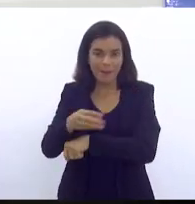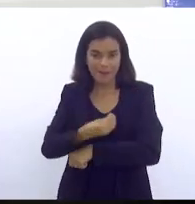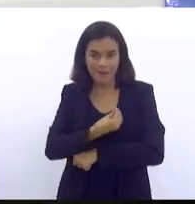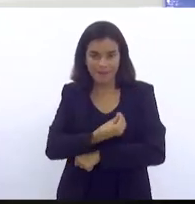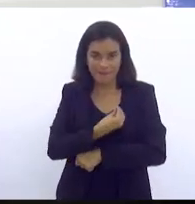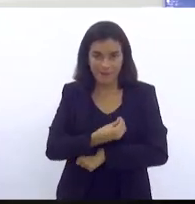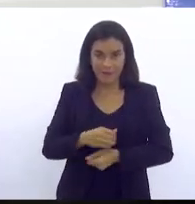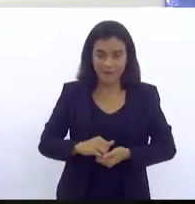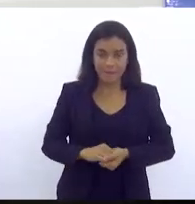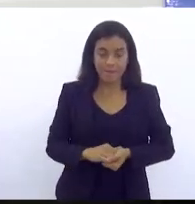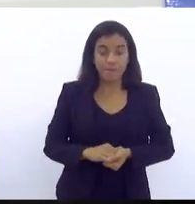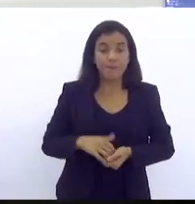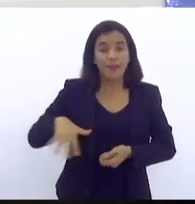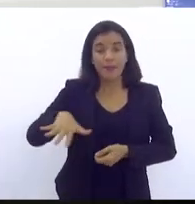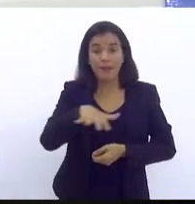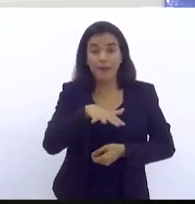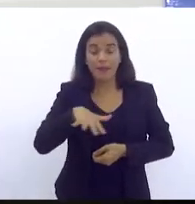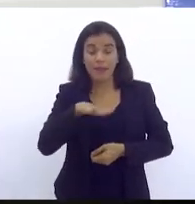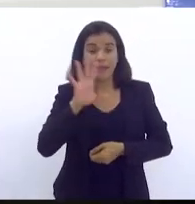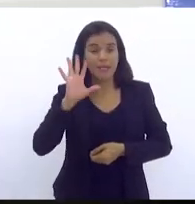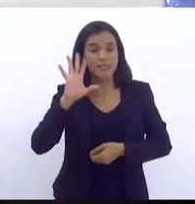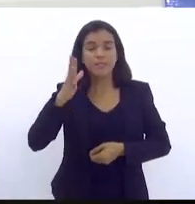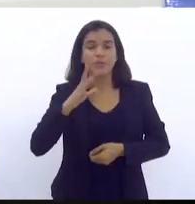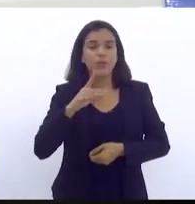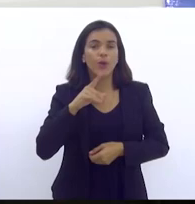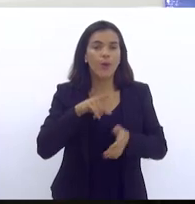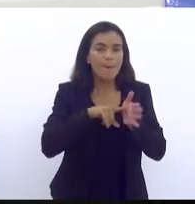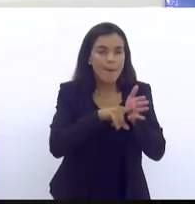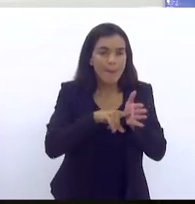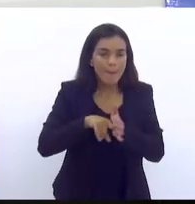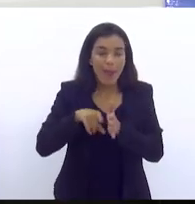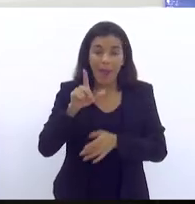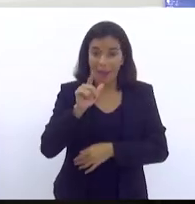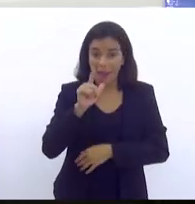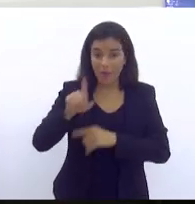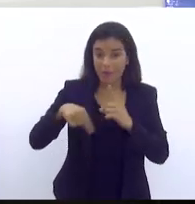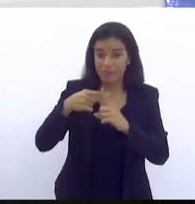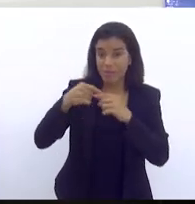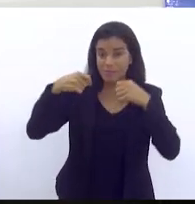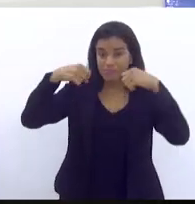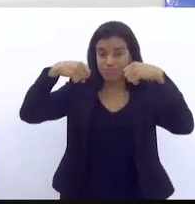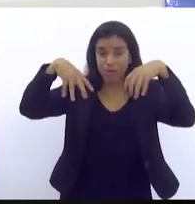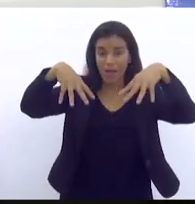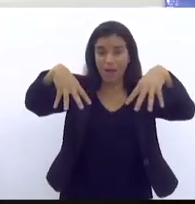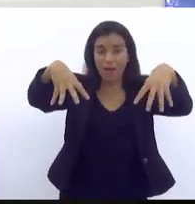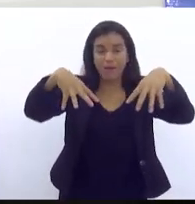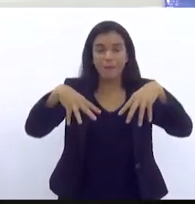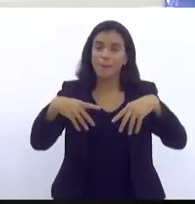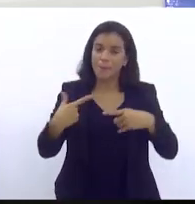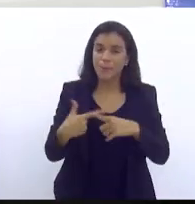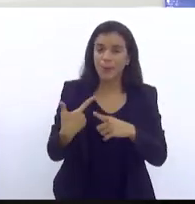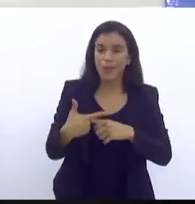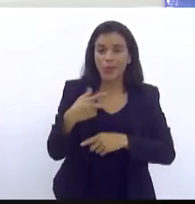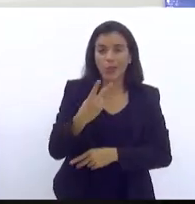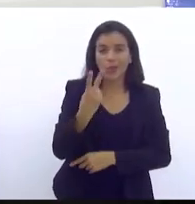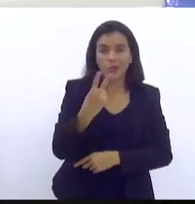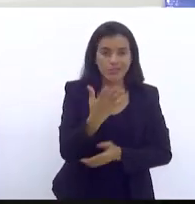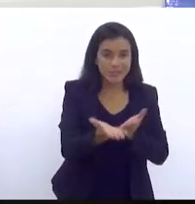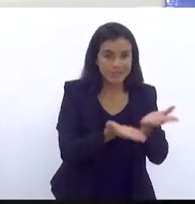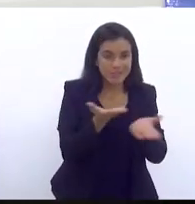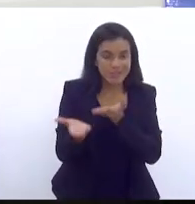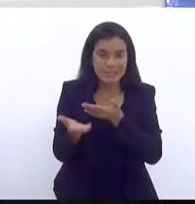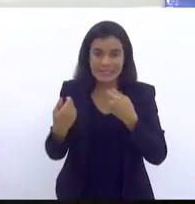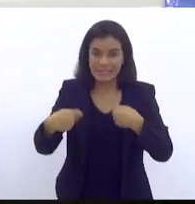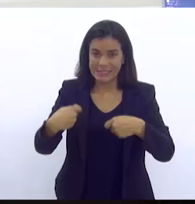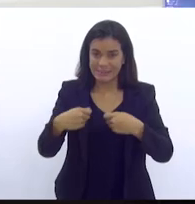territórios decidiram dessa vez Pesquisar água e luz por se tratarem de serviços necessários para garantia inclusive da